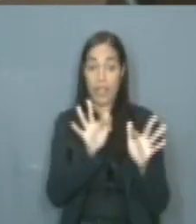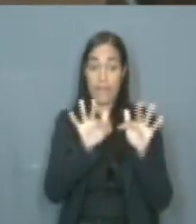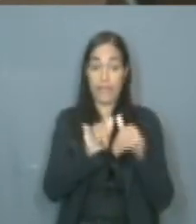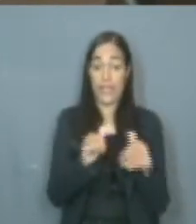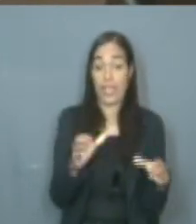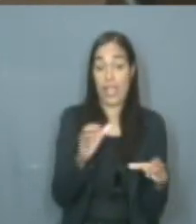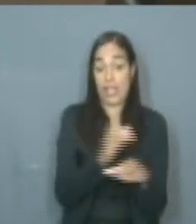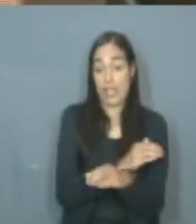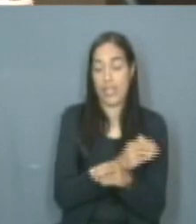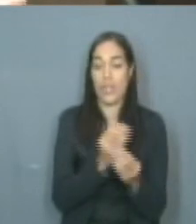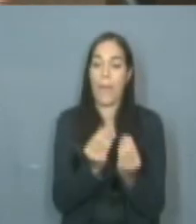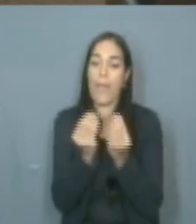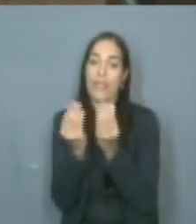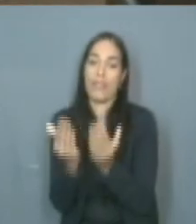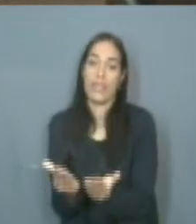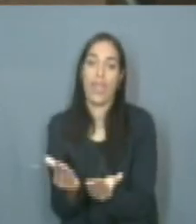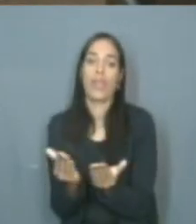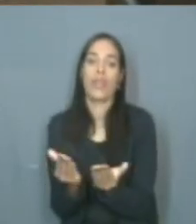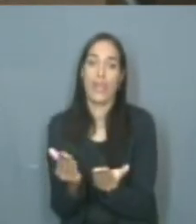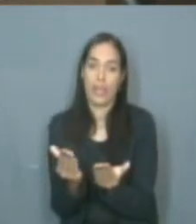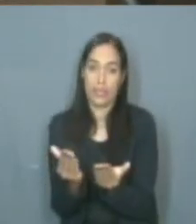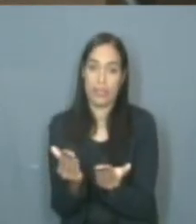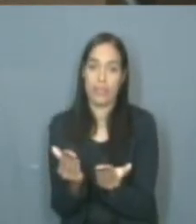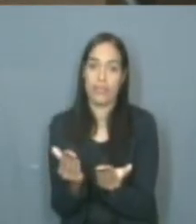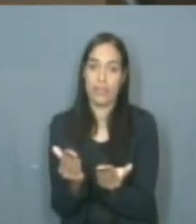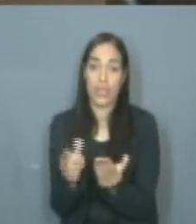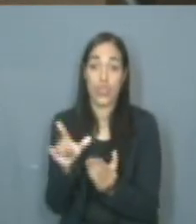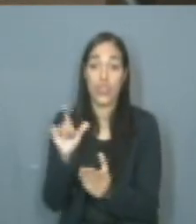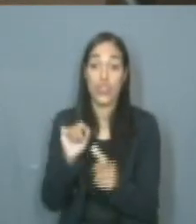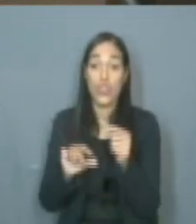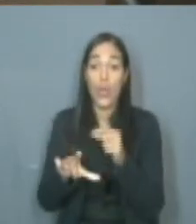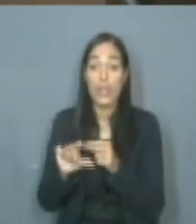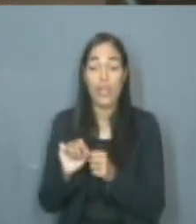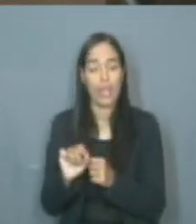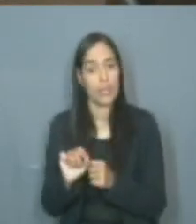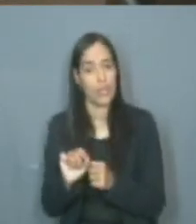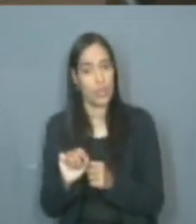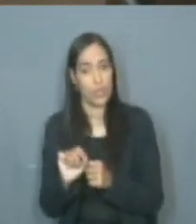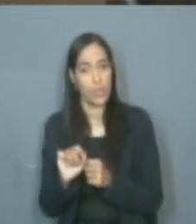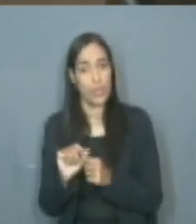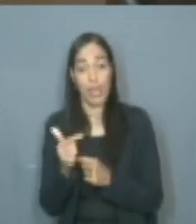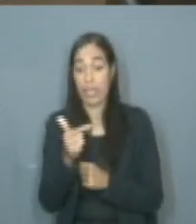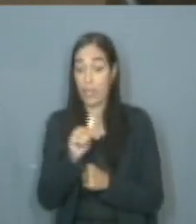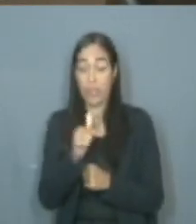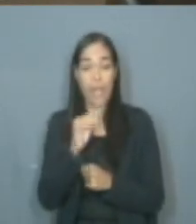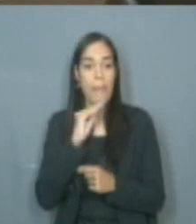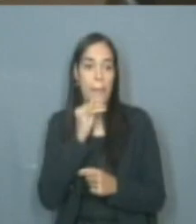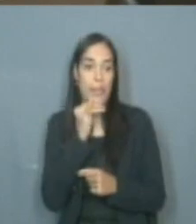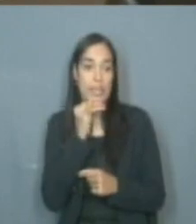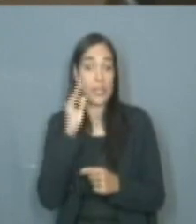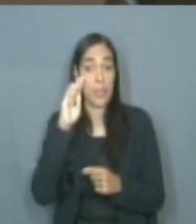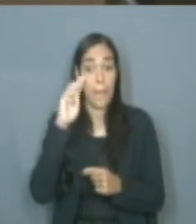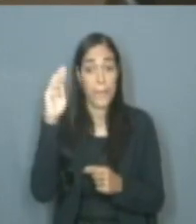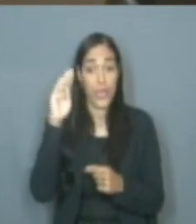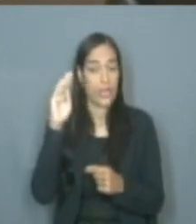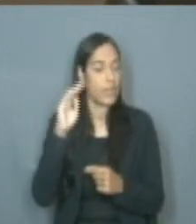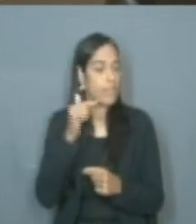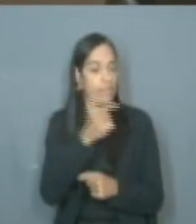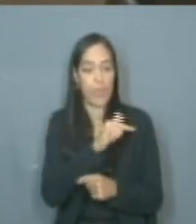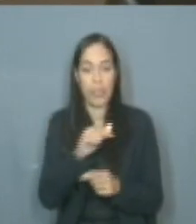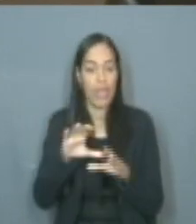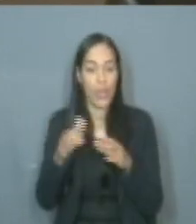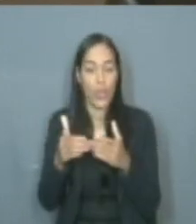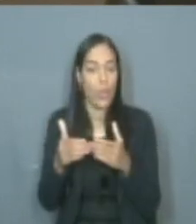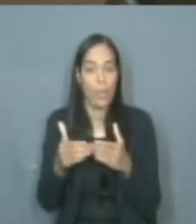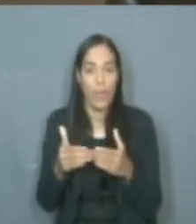desses habitacionais para entregas a partir de sorteio, vereadora. Não existe prioridade para nenhum tipo de grupo.